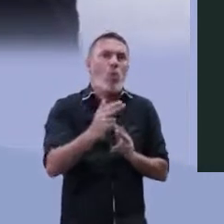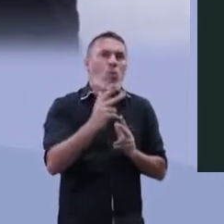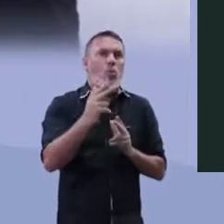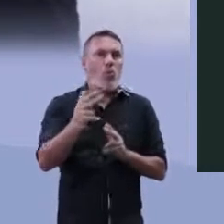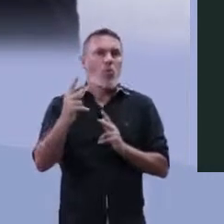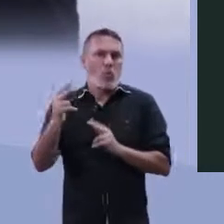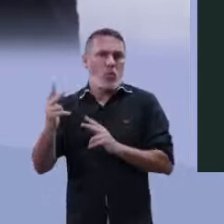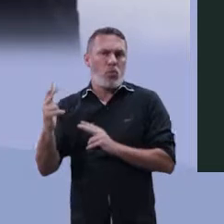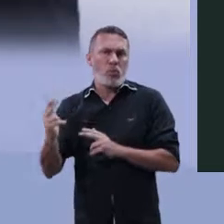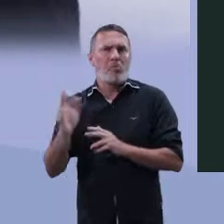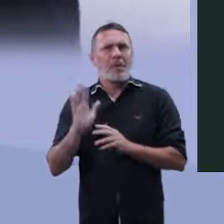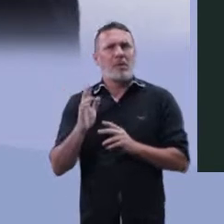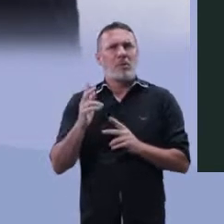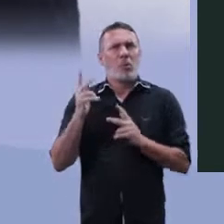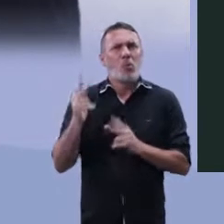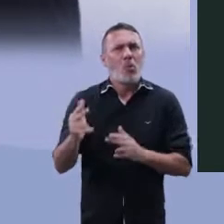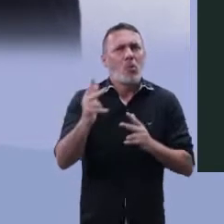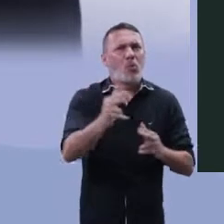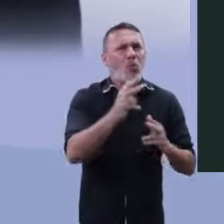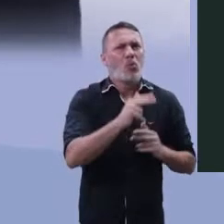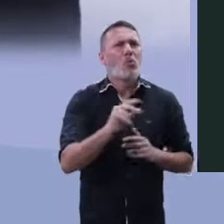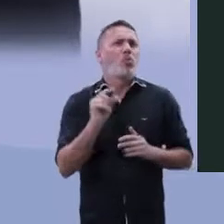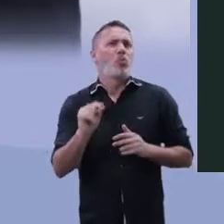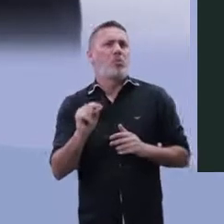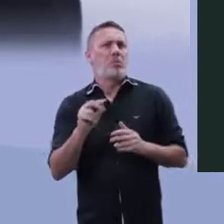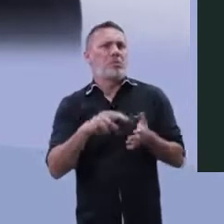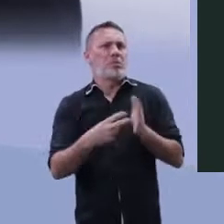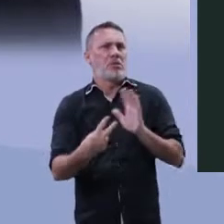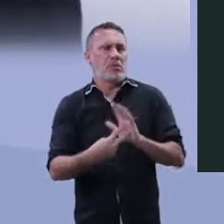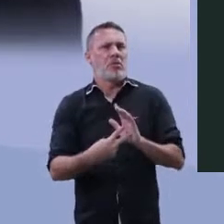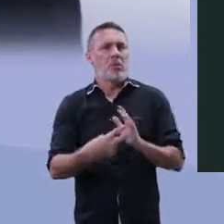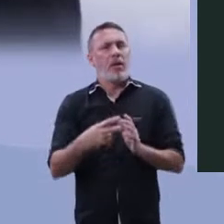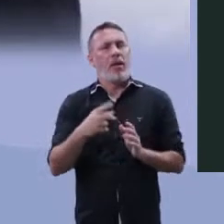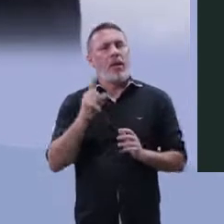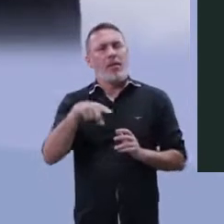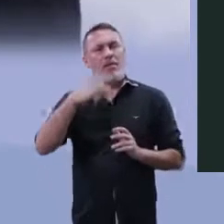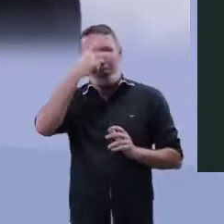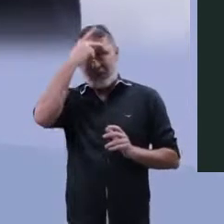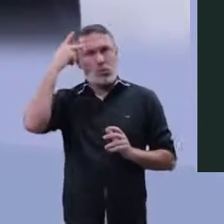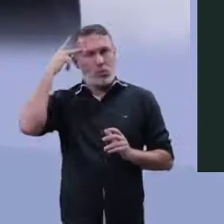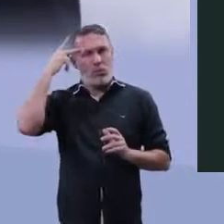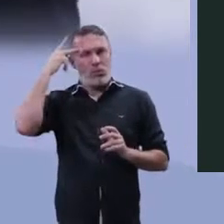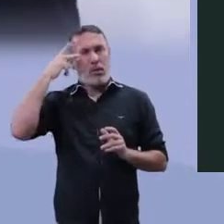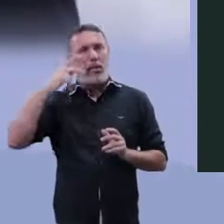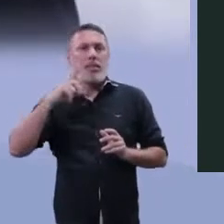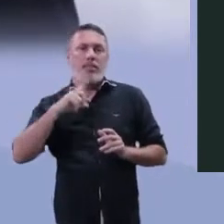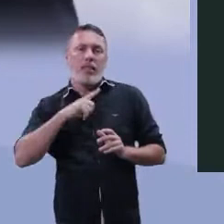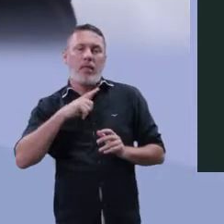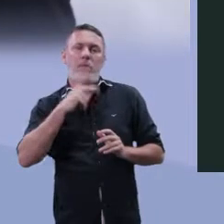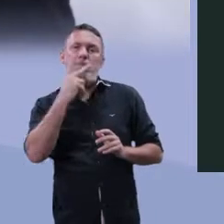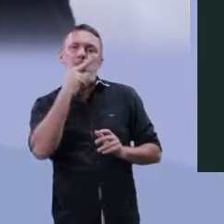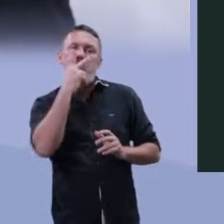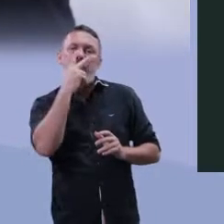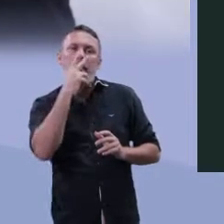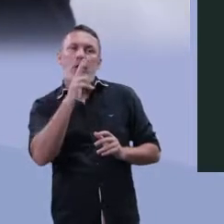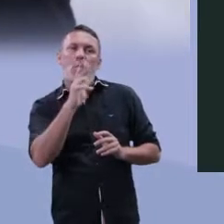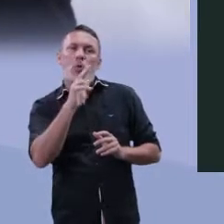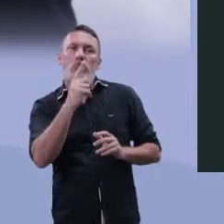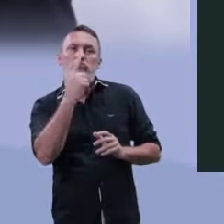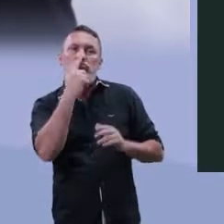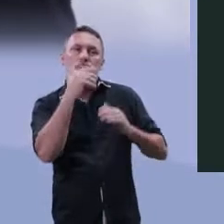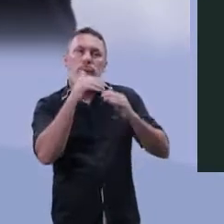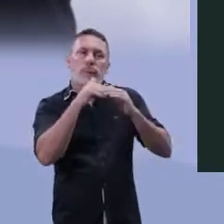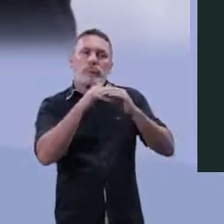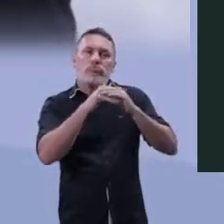construção, elaboração, a construção de uma identidade minimamente comum, né? Então, isso quer dizer o quê? Que as pessoas elas